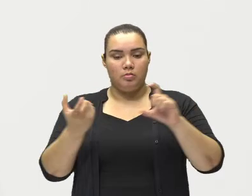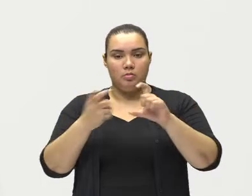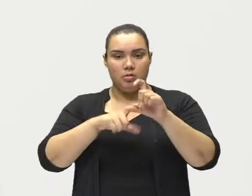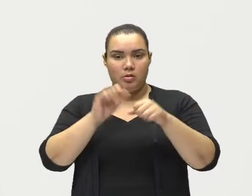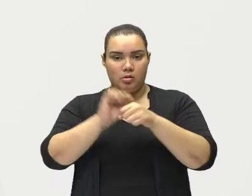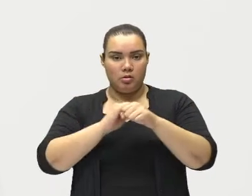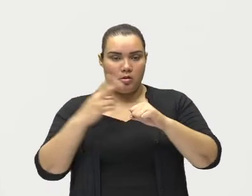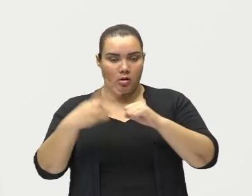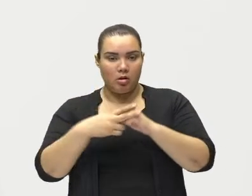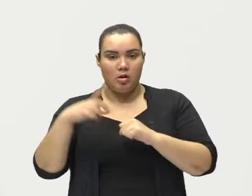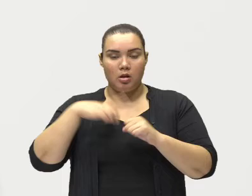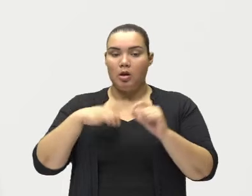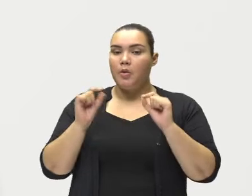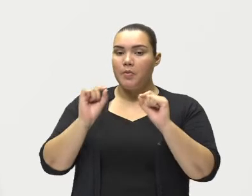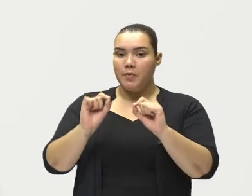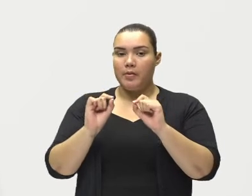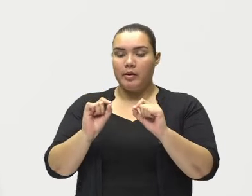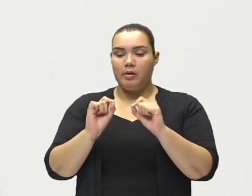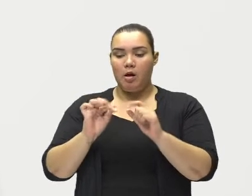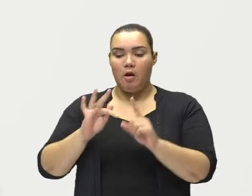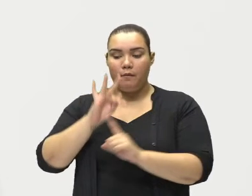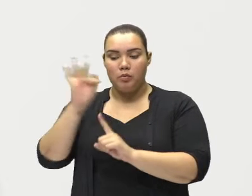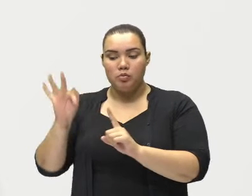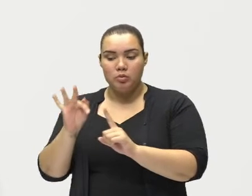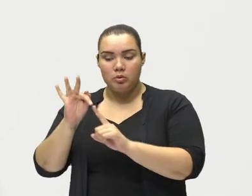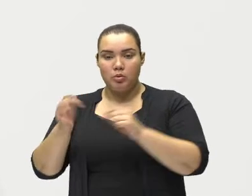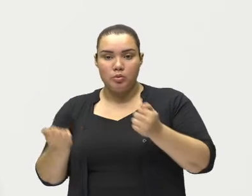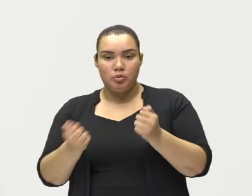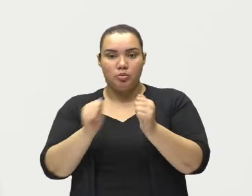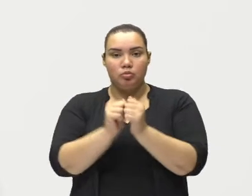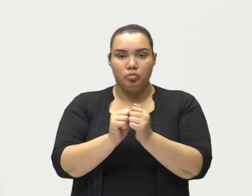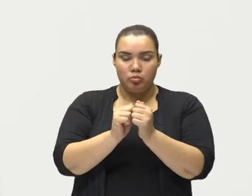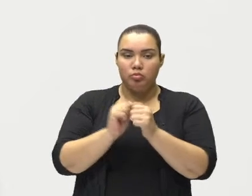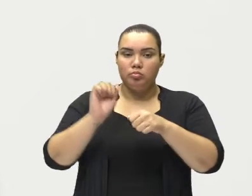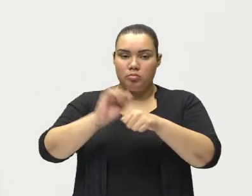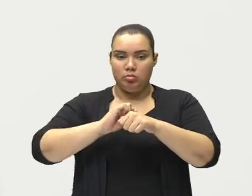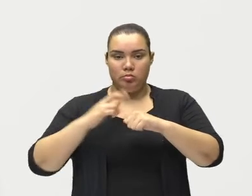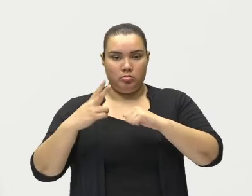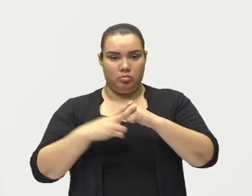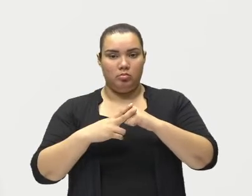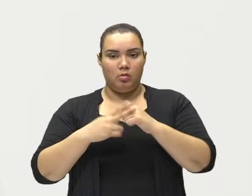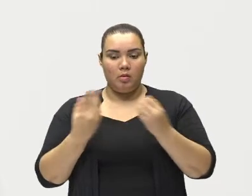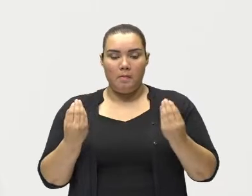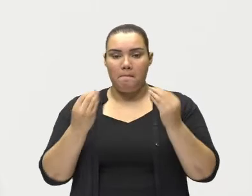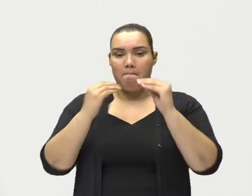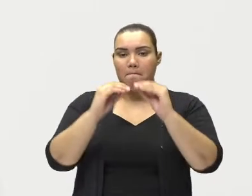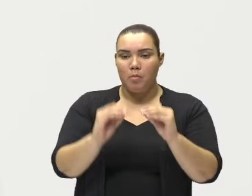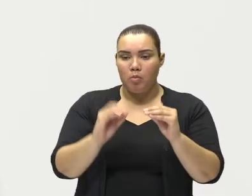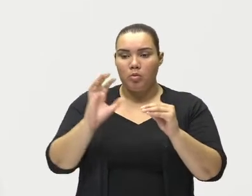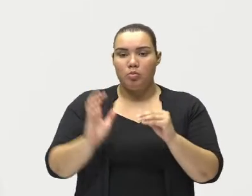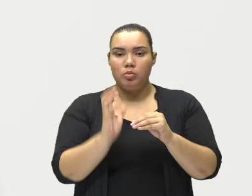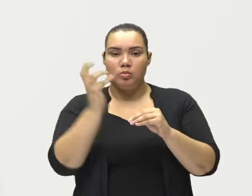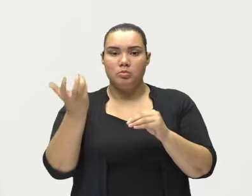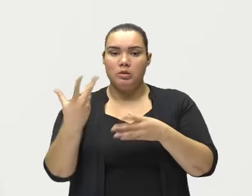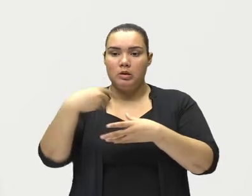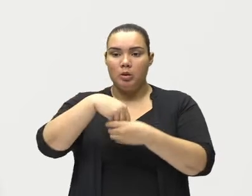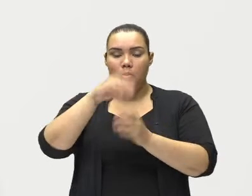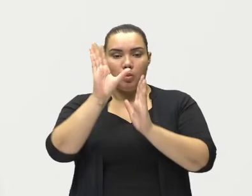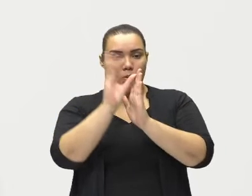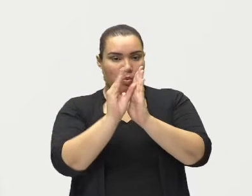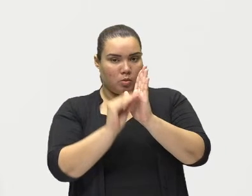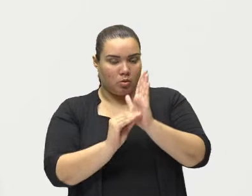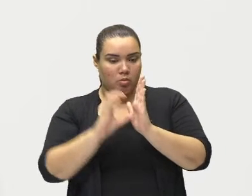adverbial, ele exerce, portanto, a função de adjunto adverbial, acrescentando uma circunstância ao